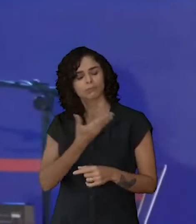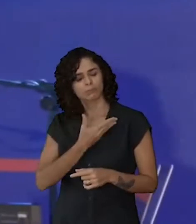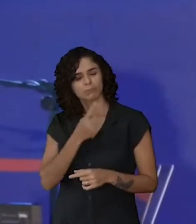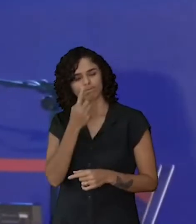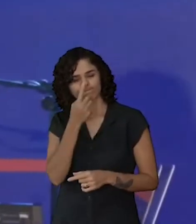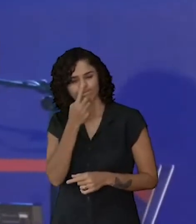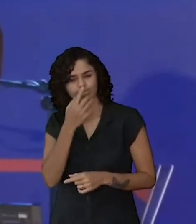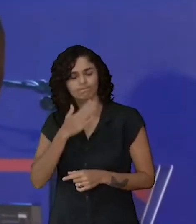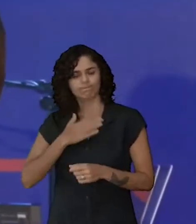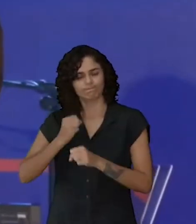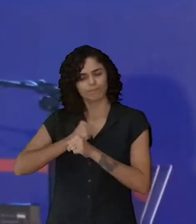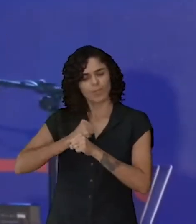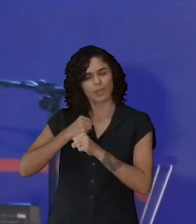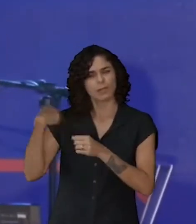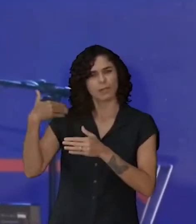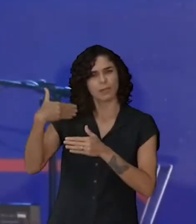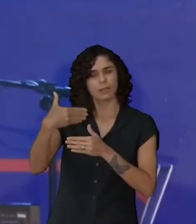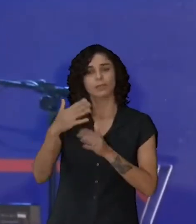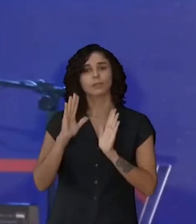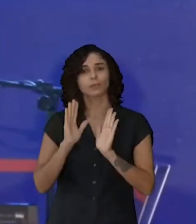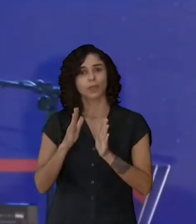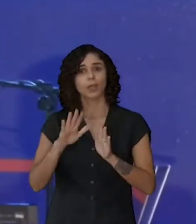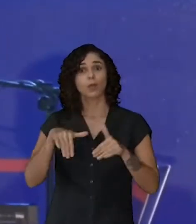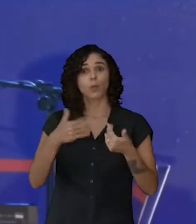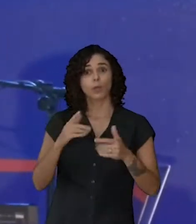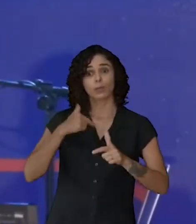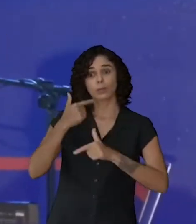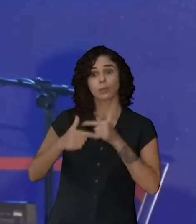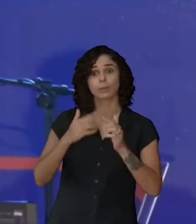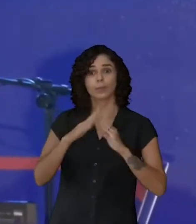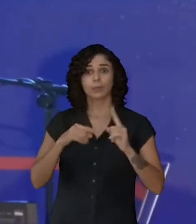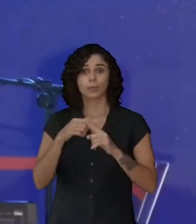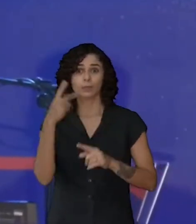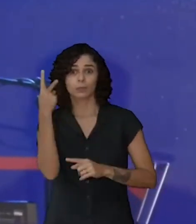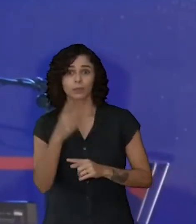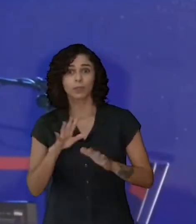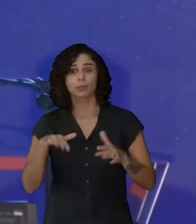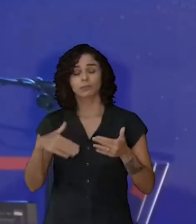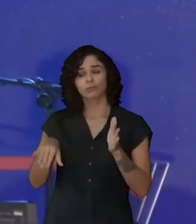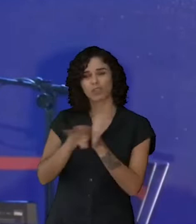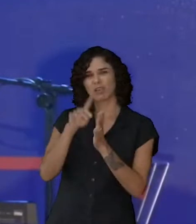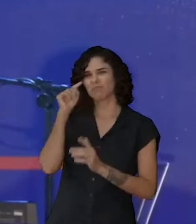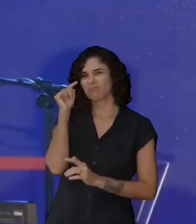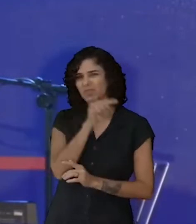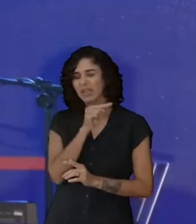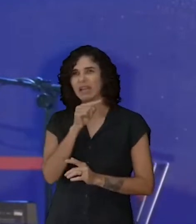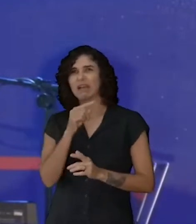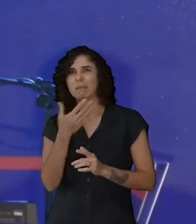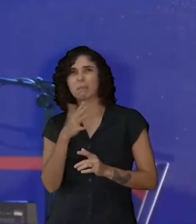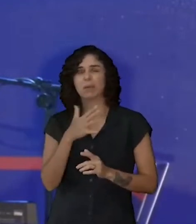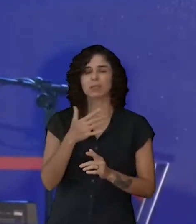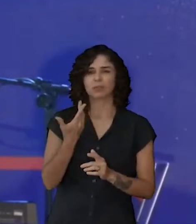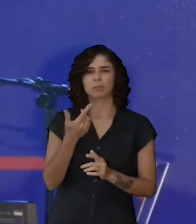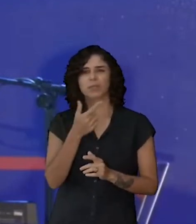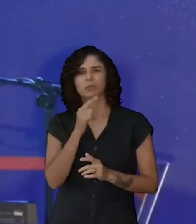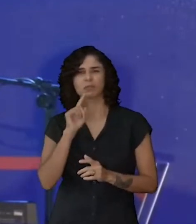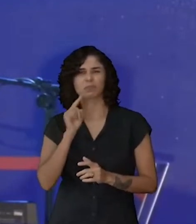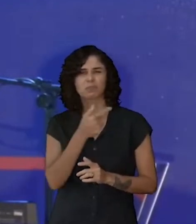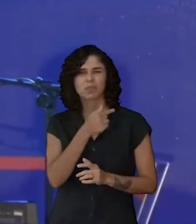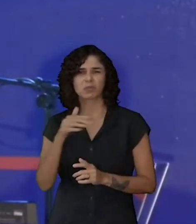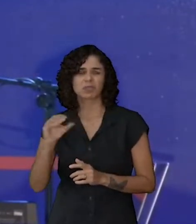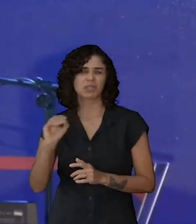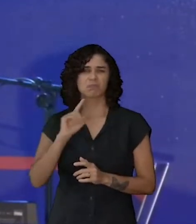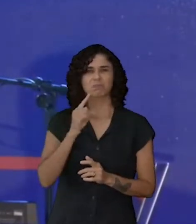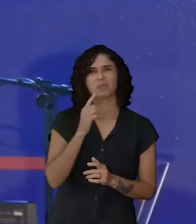anos. Quando eu trabalhei na igreja dele, quando nós chegamos, a igreja tinha em torno de 1.700 membros,